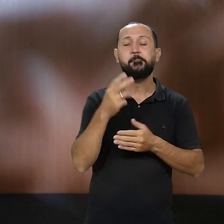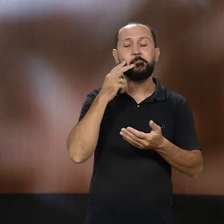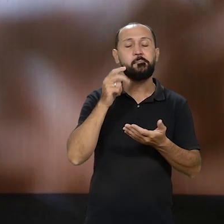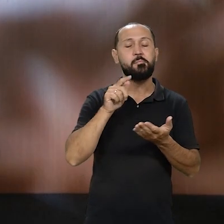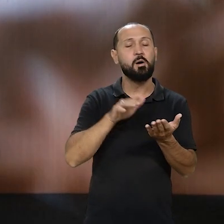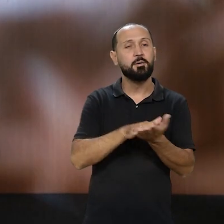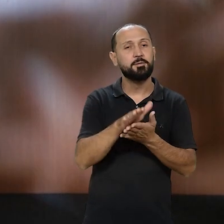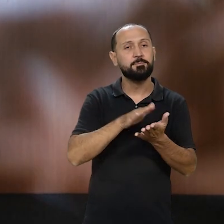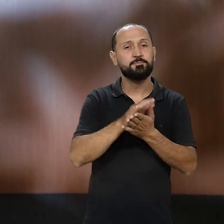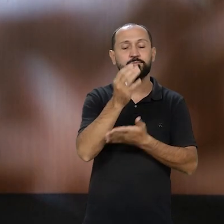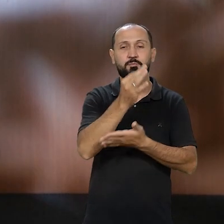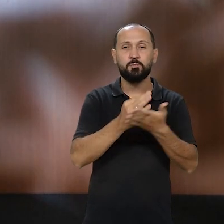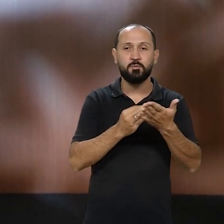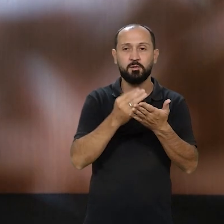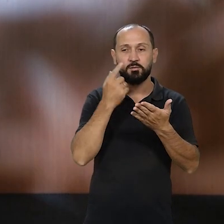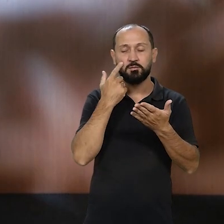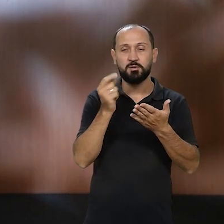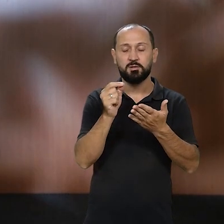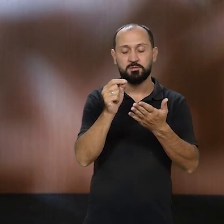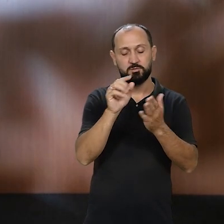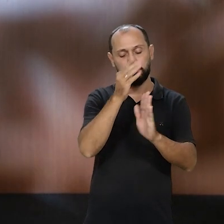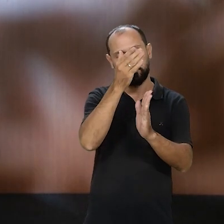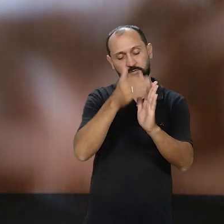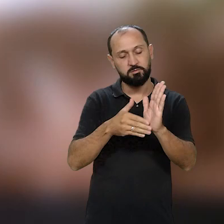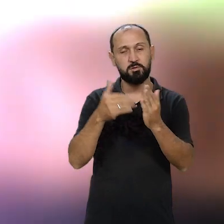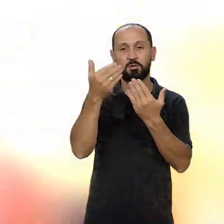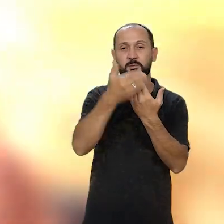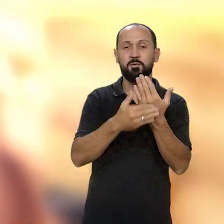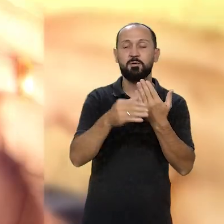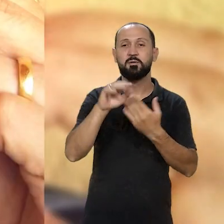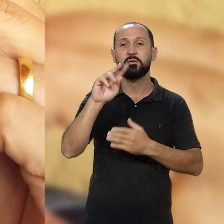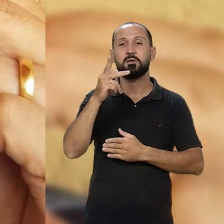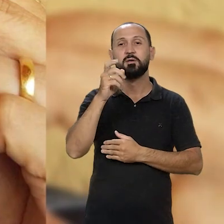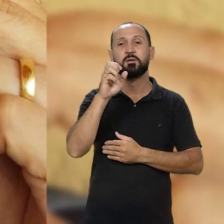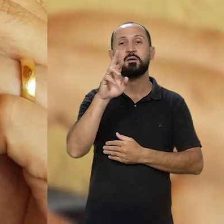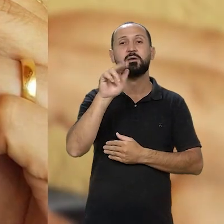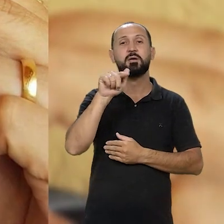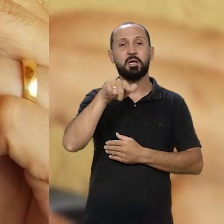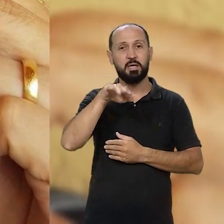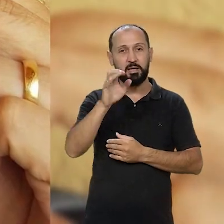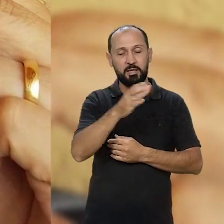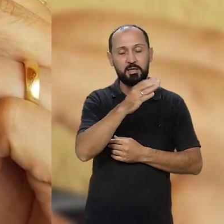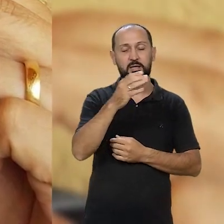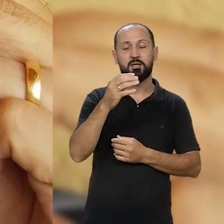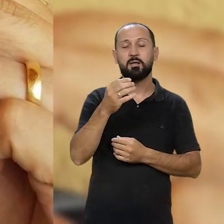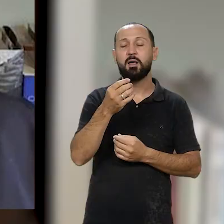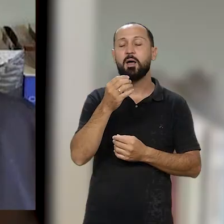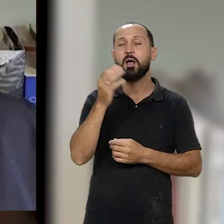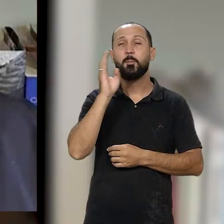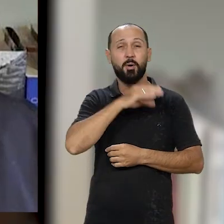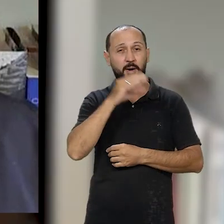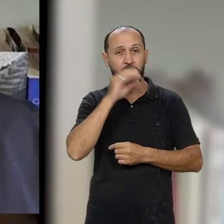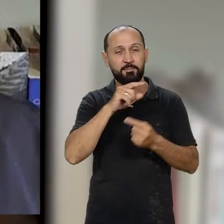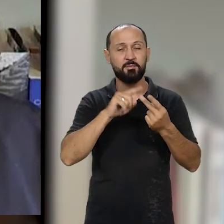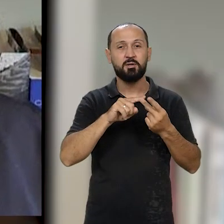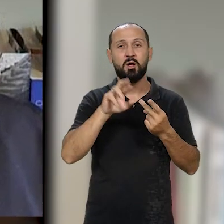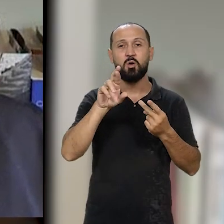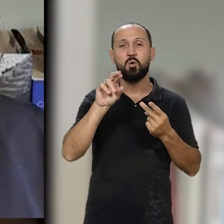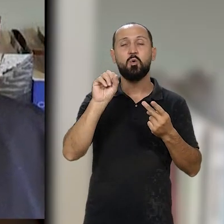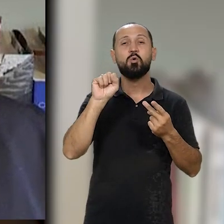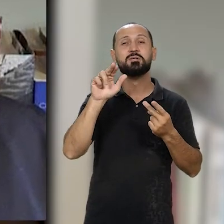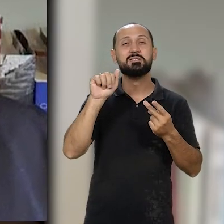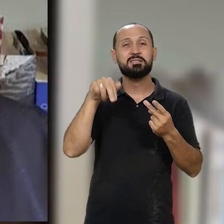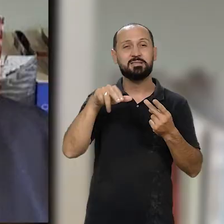publicação conta com texto de orelha e pós-fácil escritos pelo escritor Henrique Pimenta e pela professora doutora Rosana